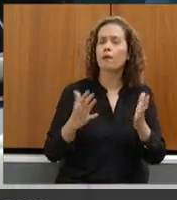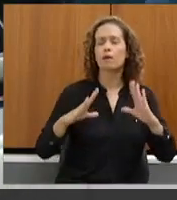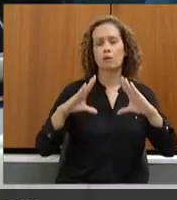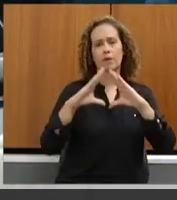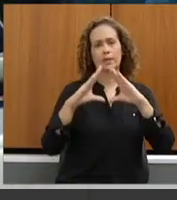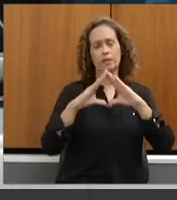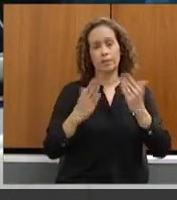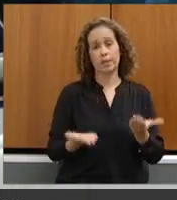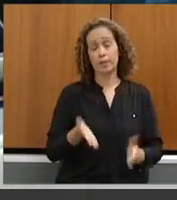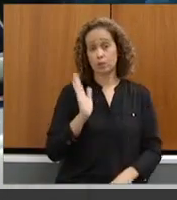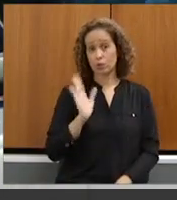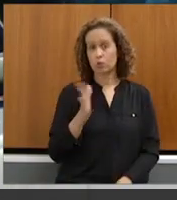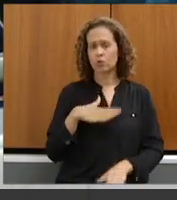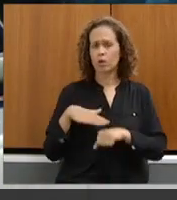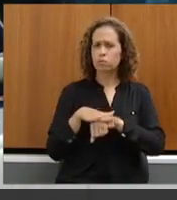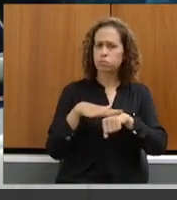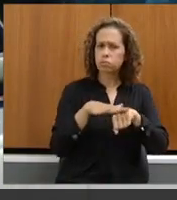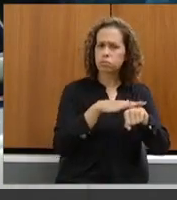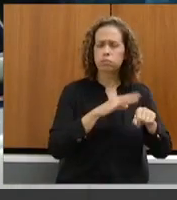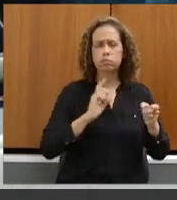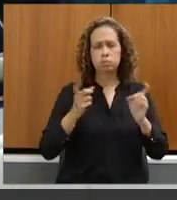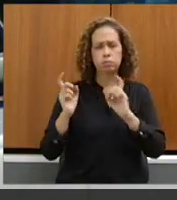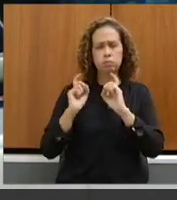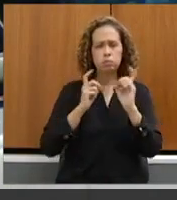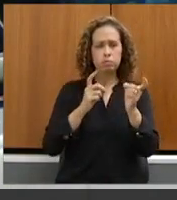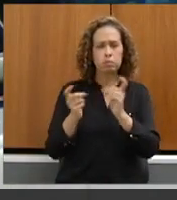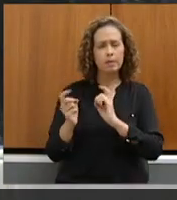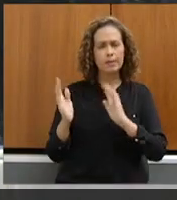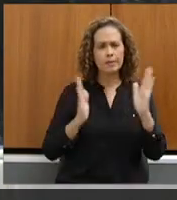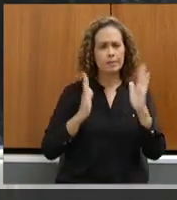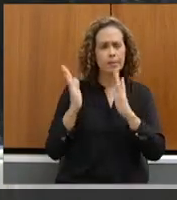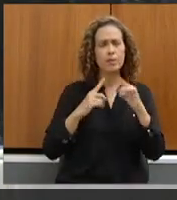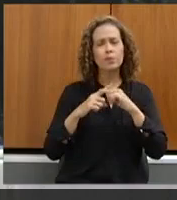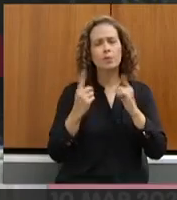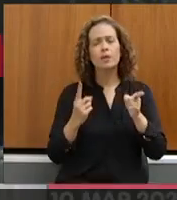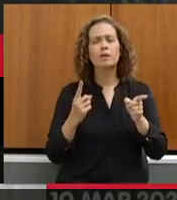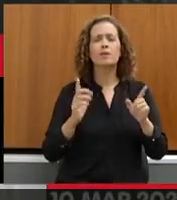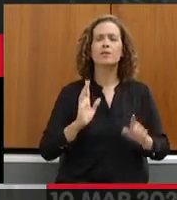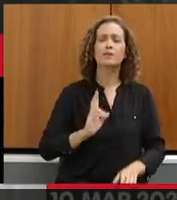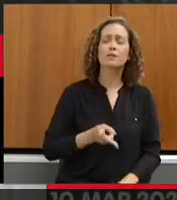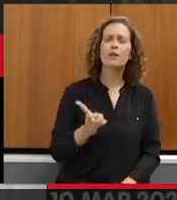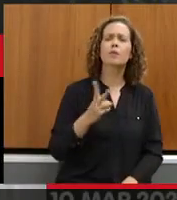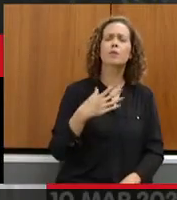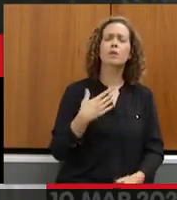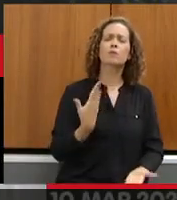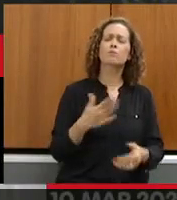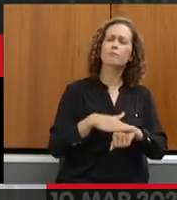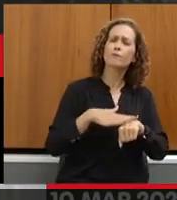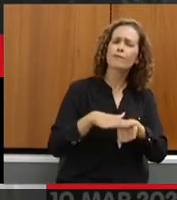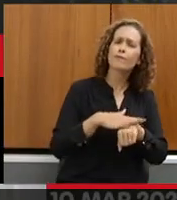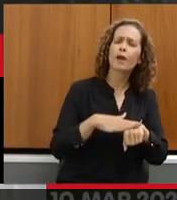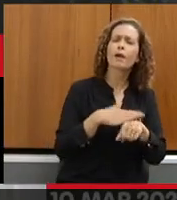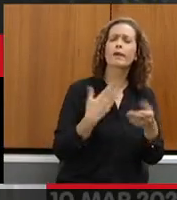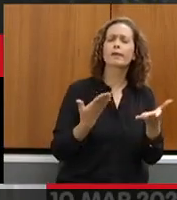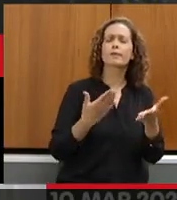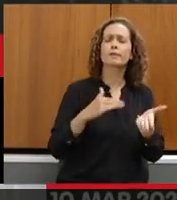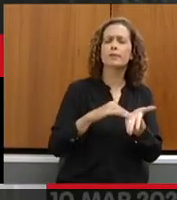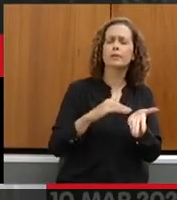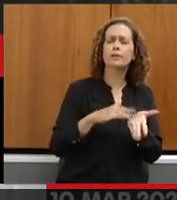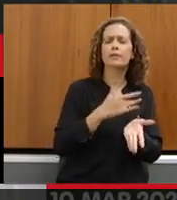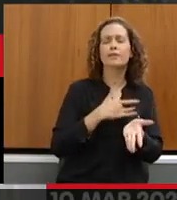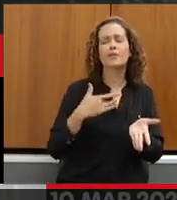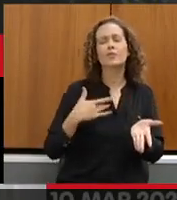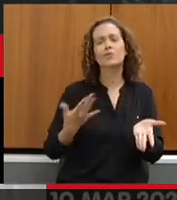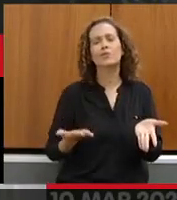nós tivemos várias conversas nesses nesses últimos dias mas toda conversa que eu tenho com a Secretaria de Saúde ela não